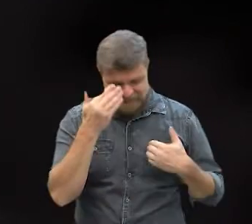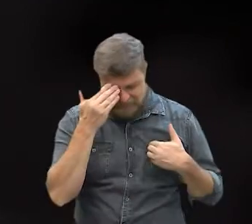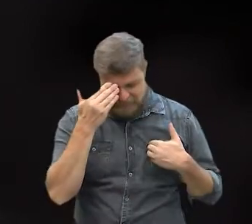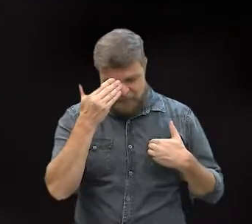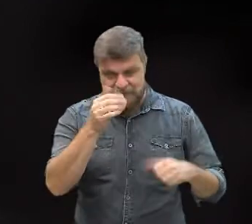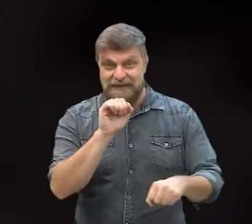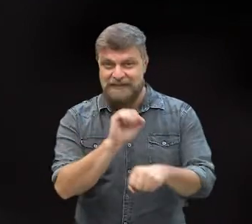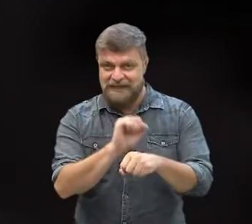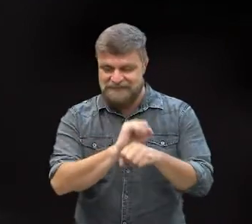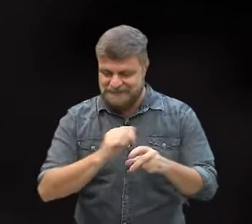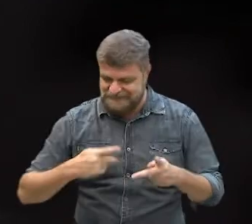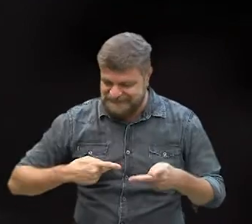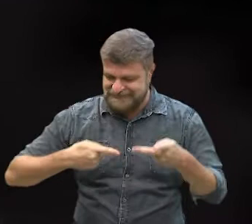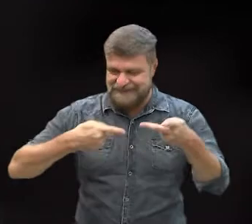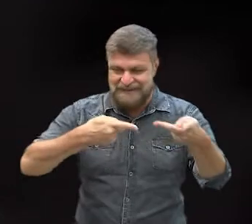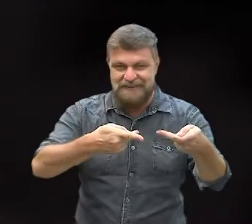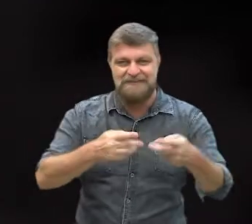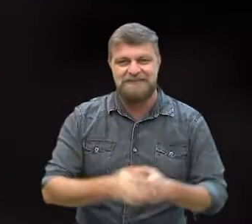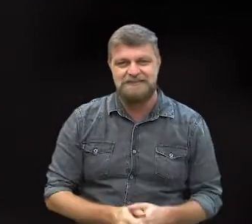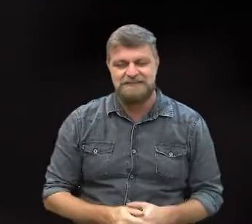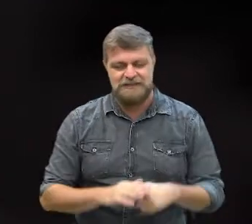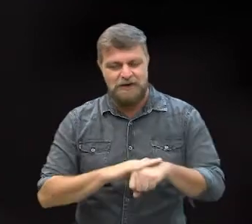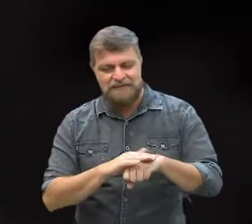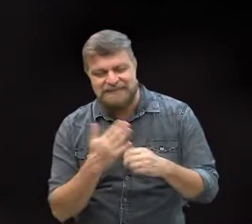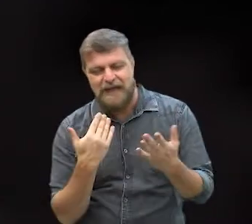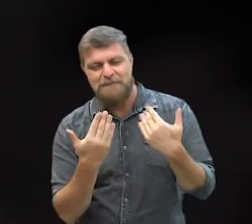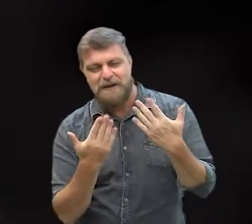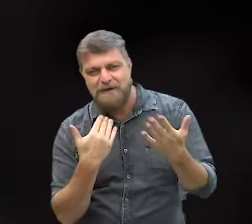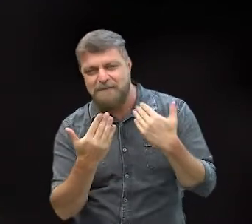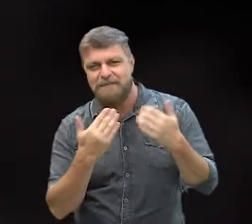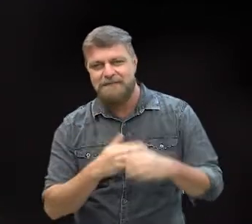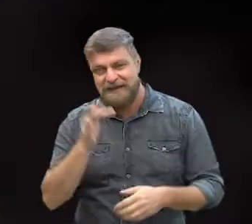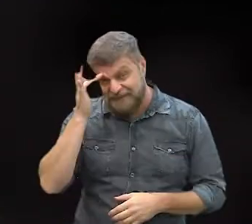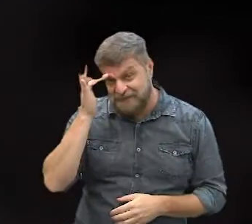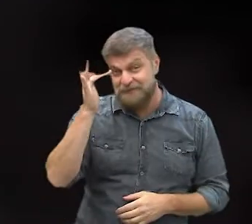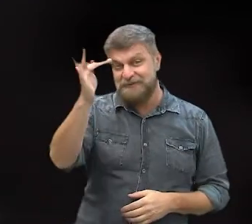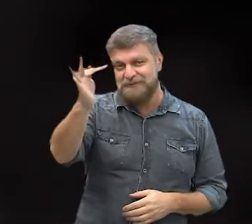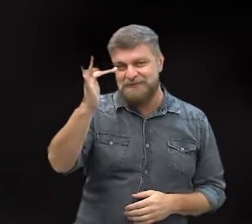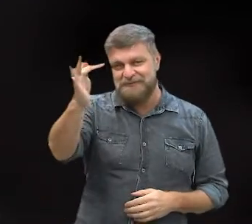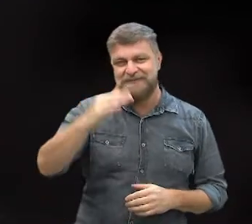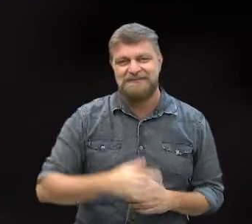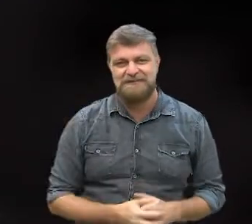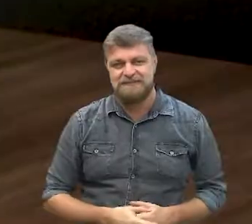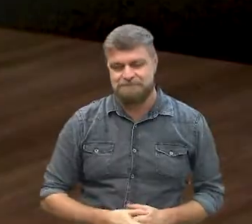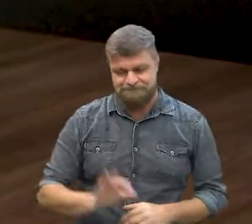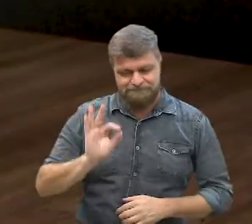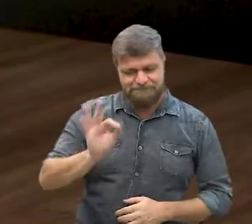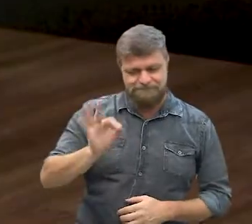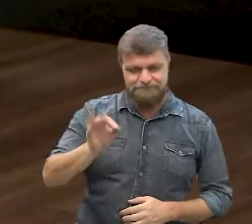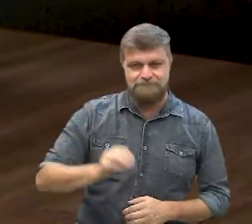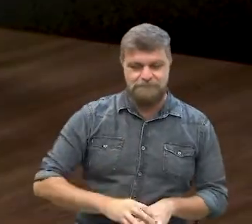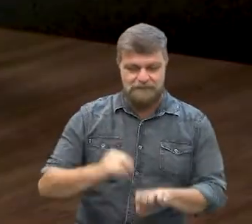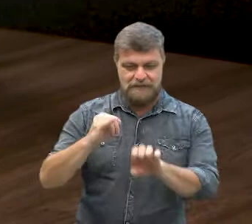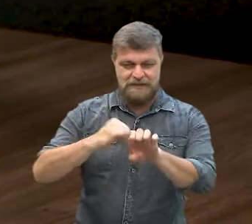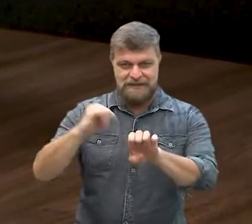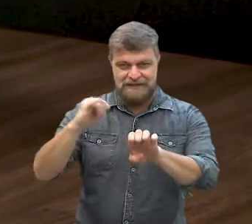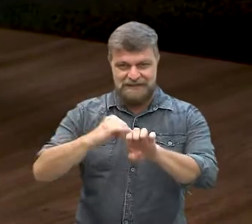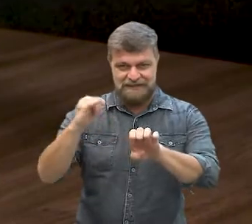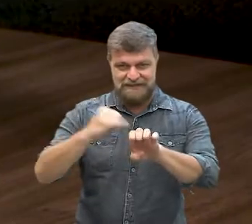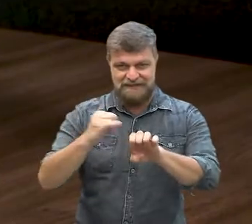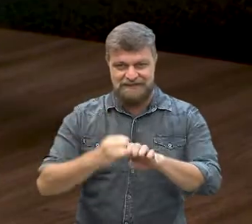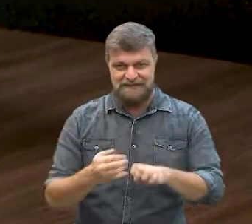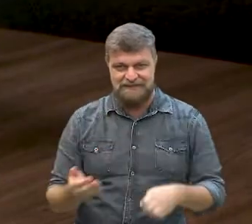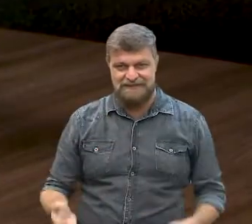Muito obrigado, fico esperando o próximo convite aí, tá bom? Para a gente conversar um pouco mais aí do futuro. Tá certo, então, olha, e o Ser